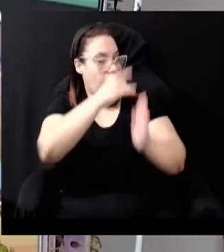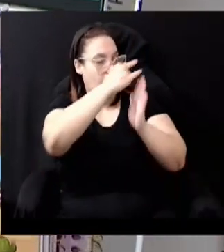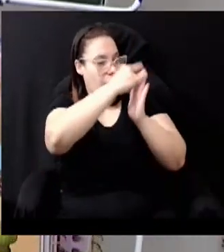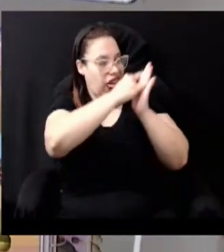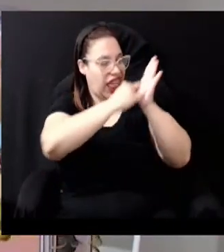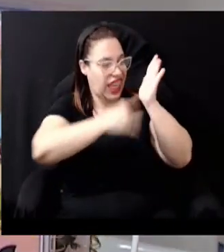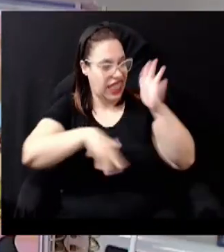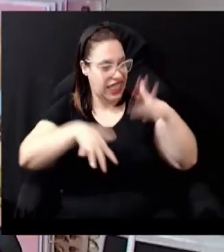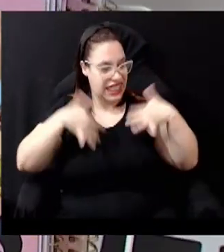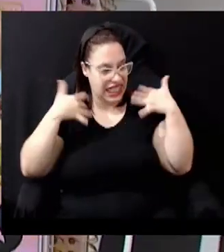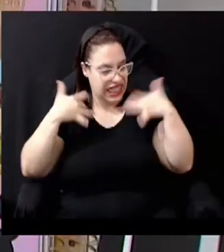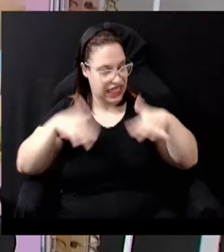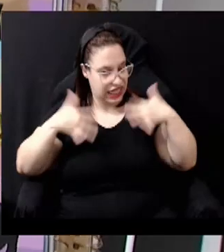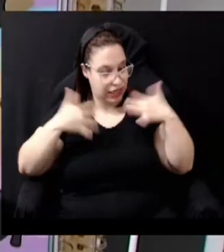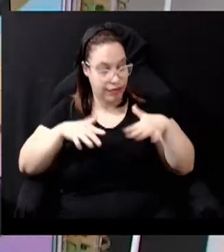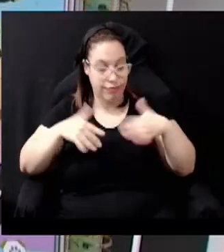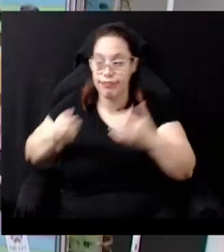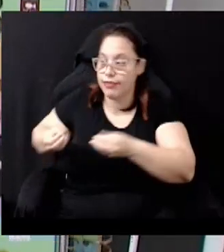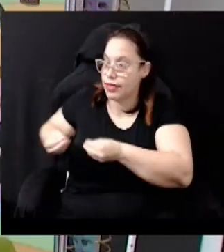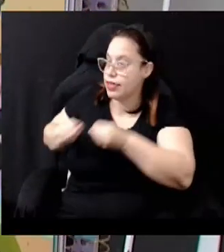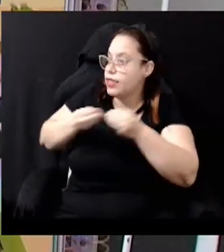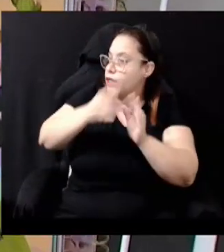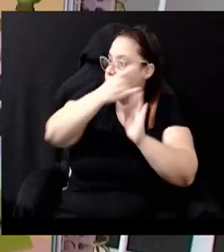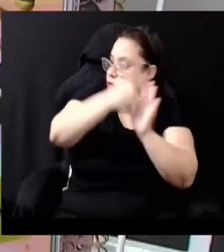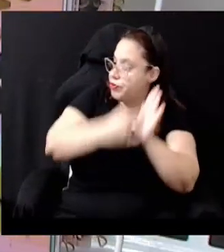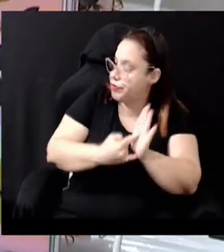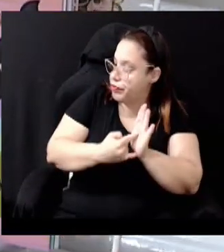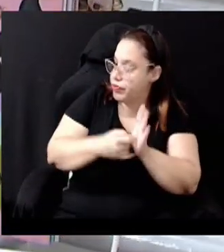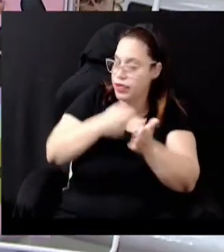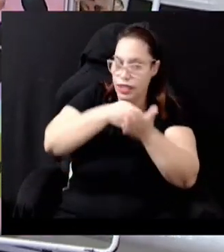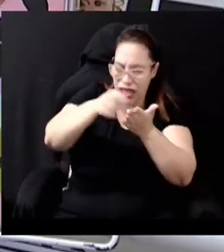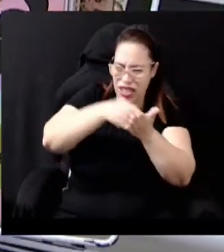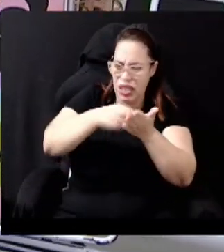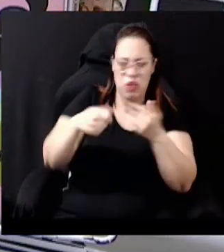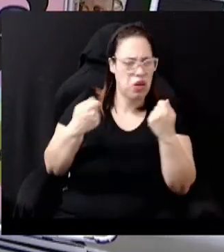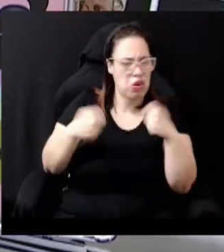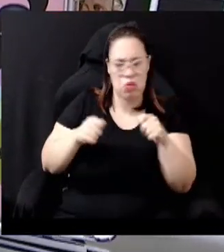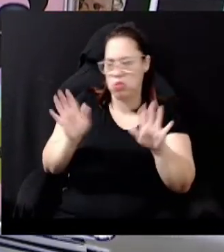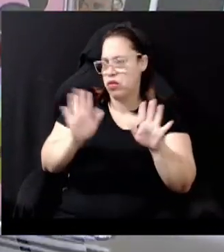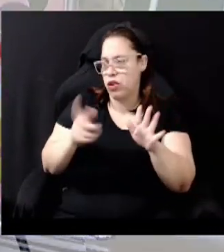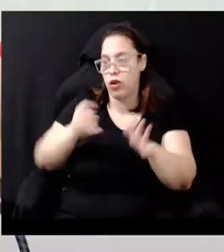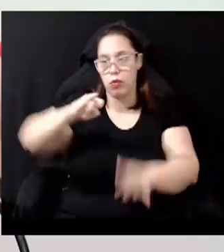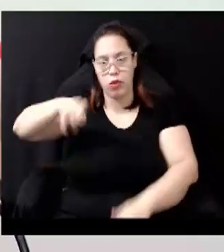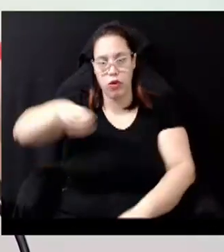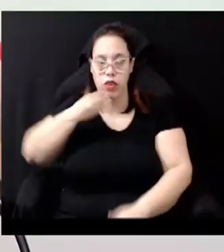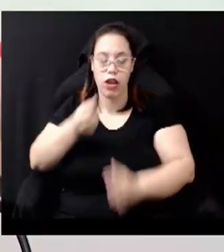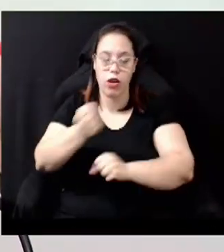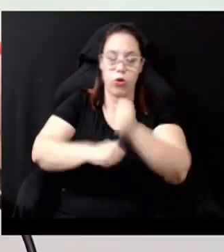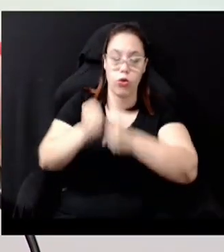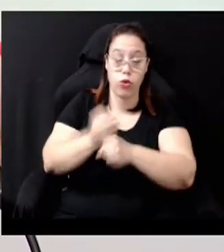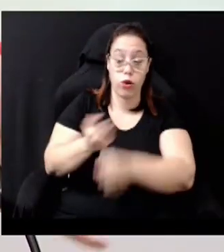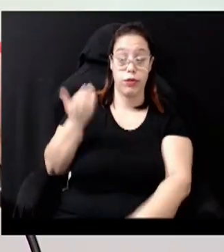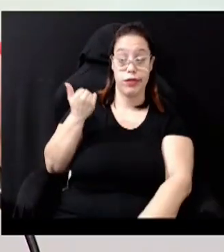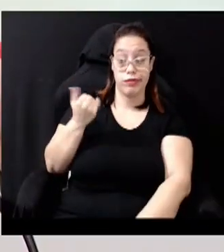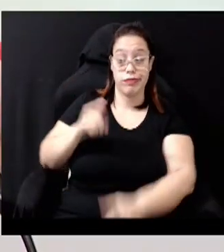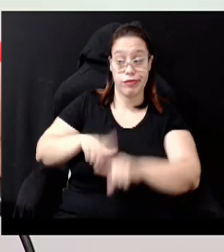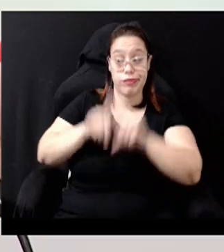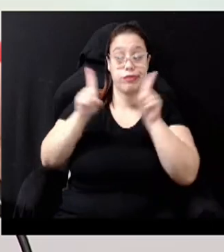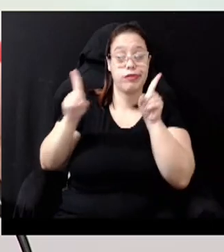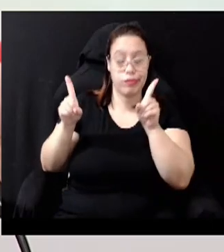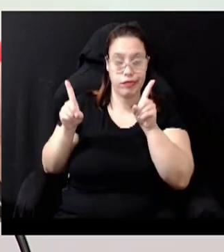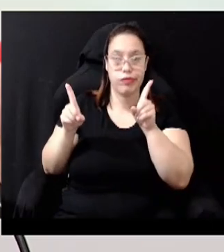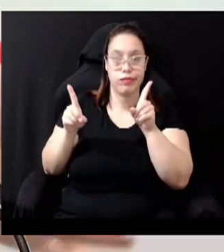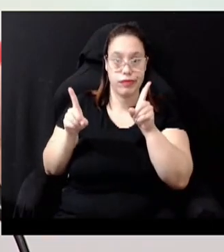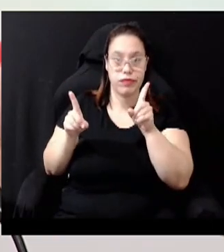materiais. Aí vem o pessoal com a lista, tem gente que risca, né, o que não precisa, o que vai reaproveitar do ano passado. Mas na maior parte a gente